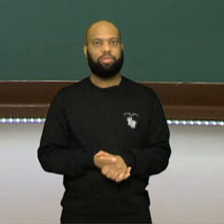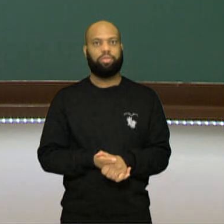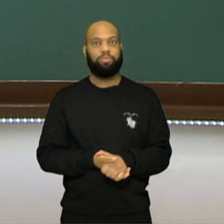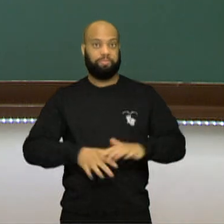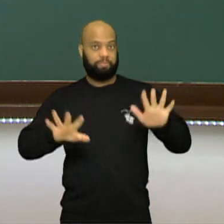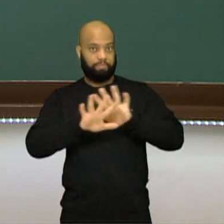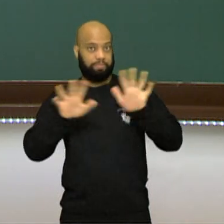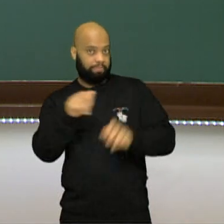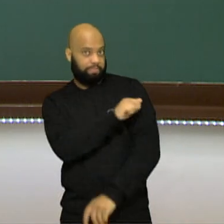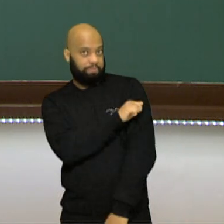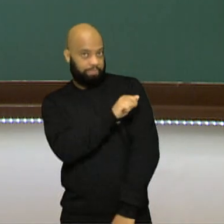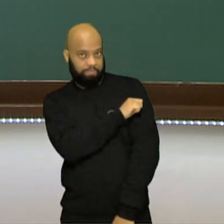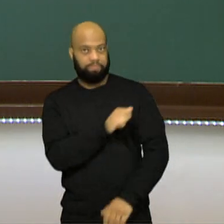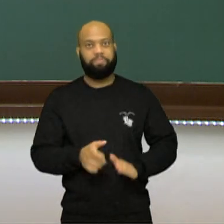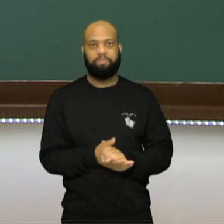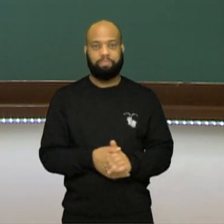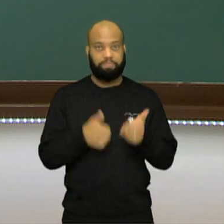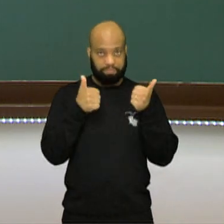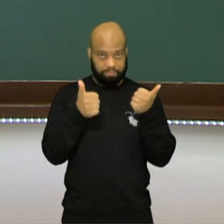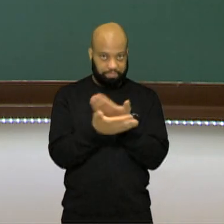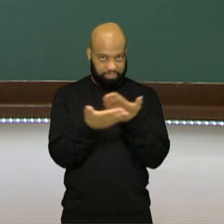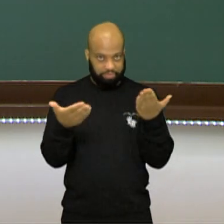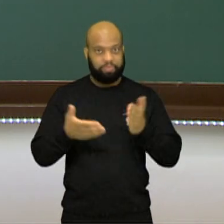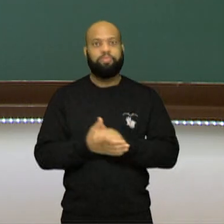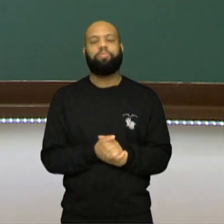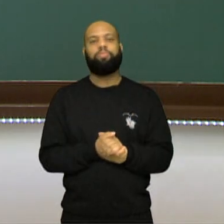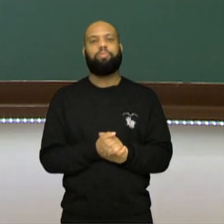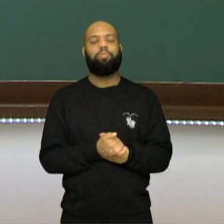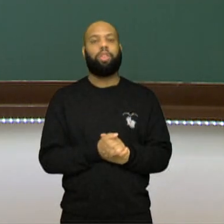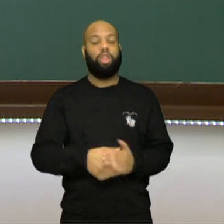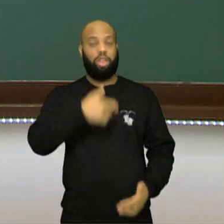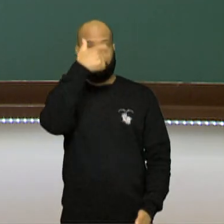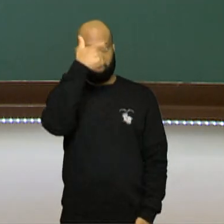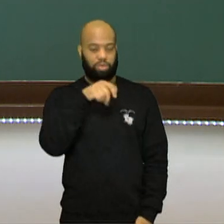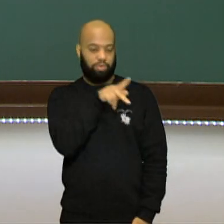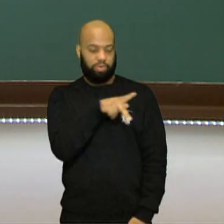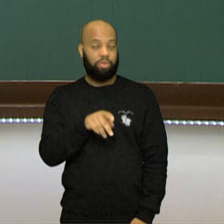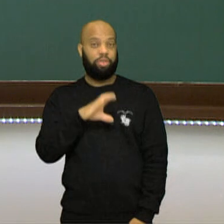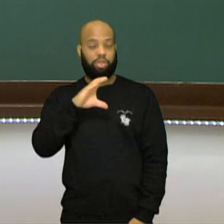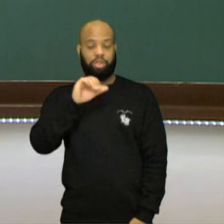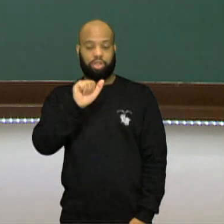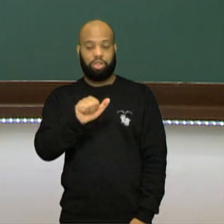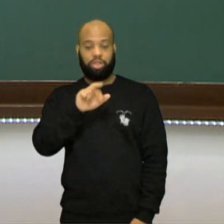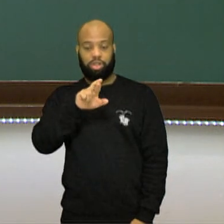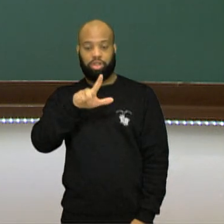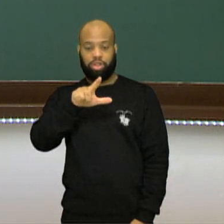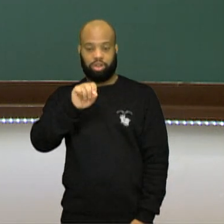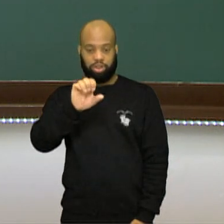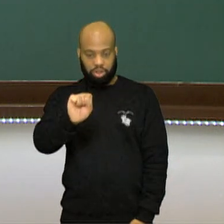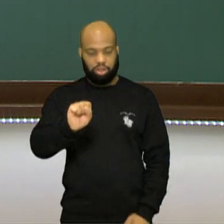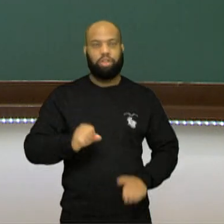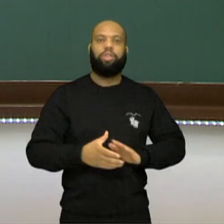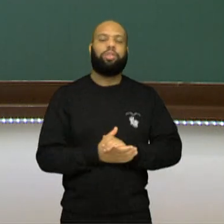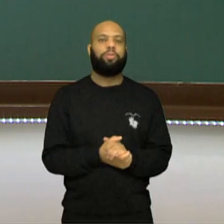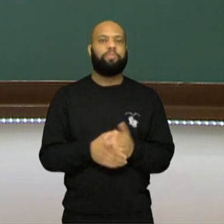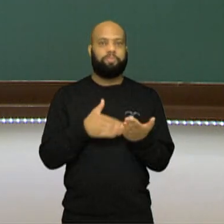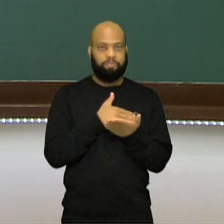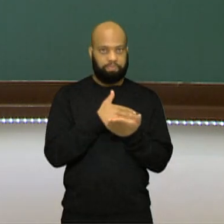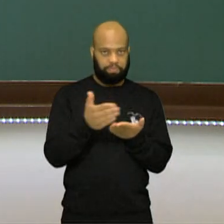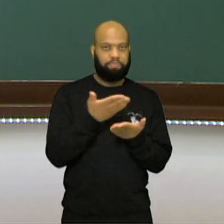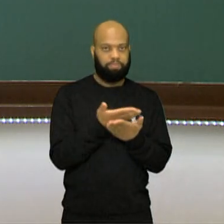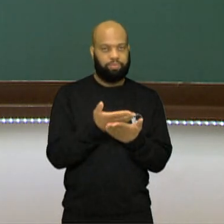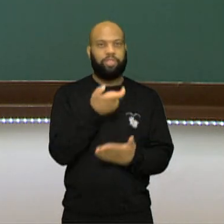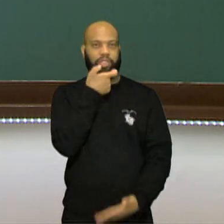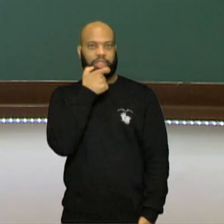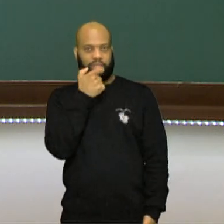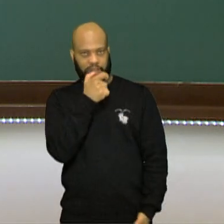Hello students, how have you been? E aí, tudo bem com vocês? I am Teacher Carlos, sou o professor Carlos and let's start our English